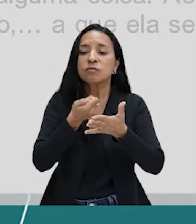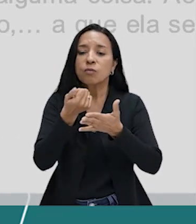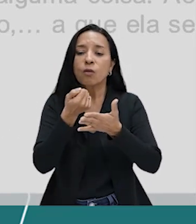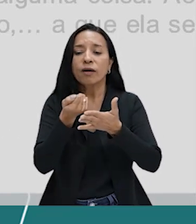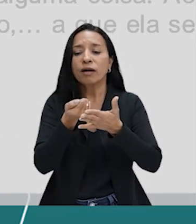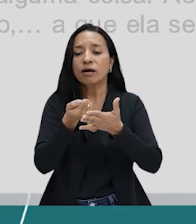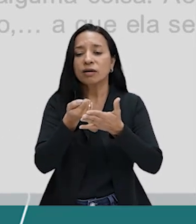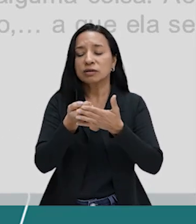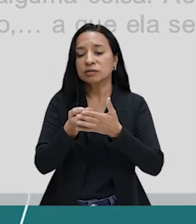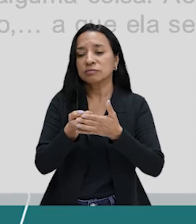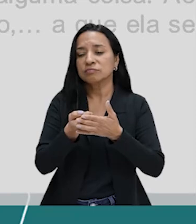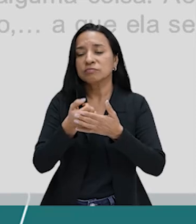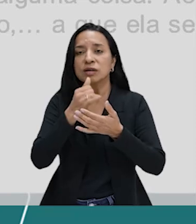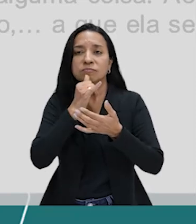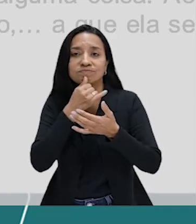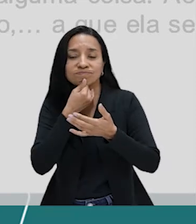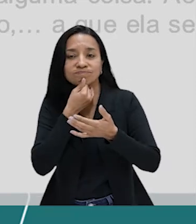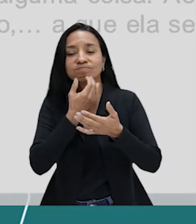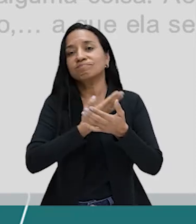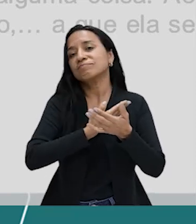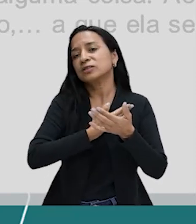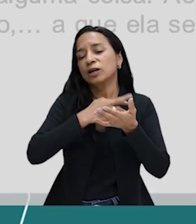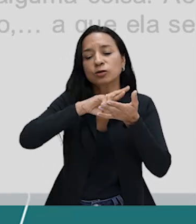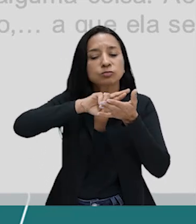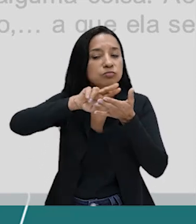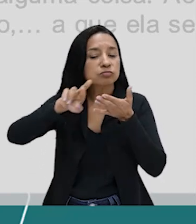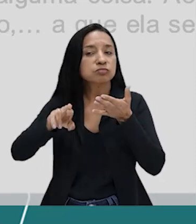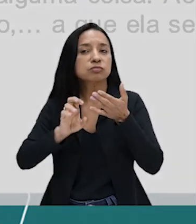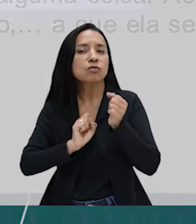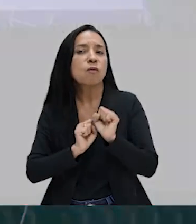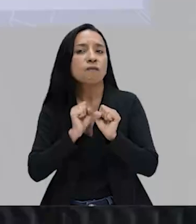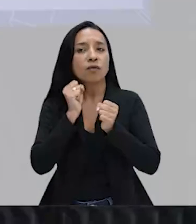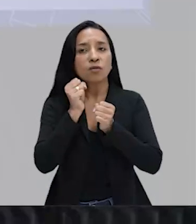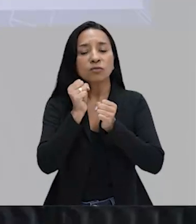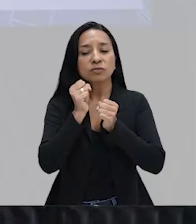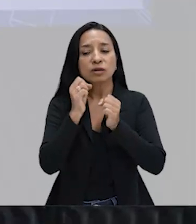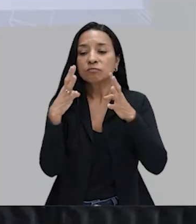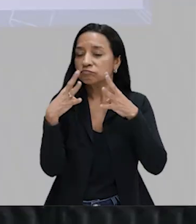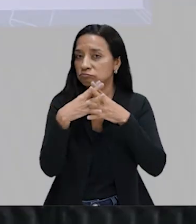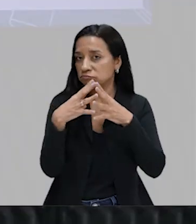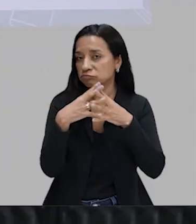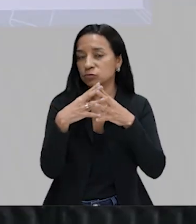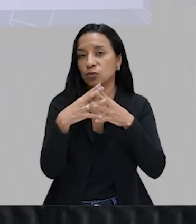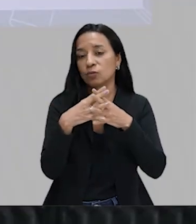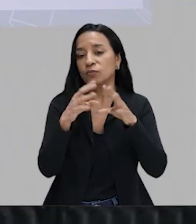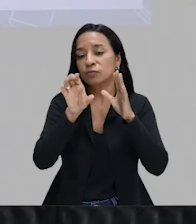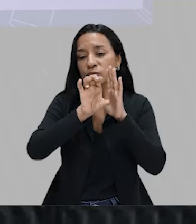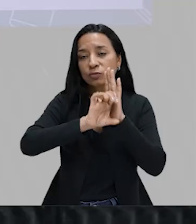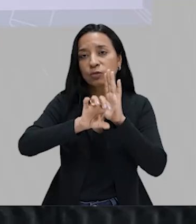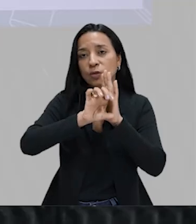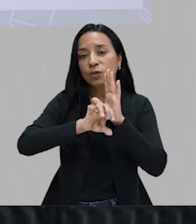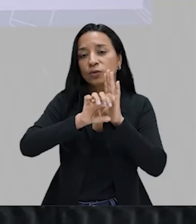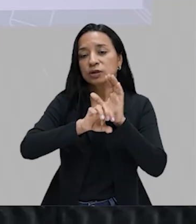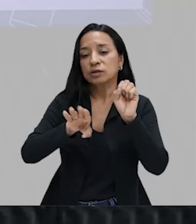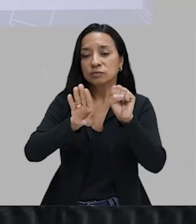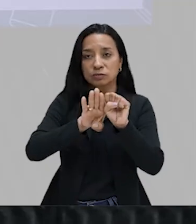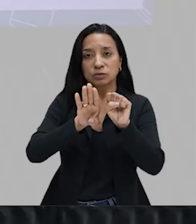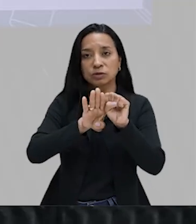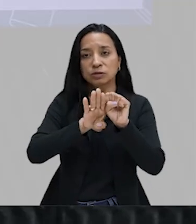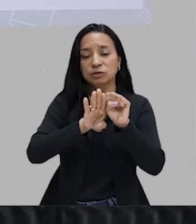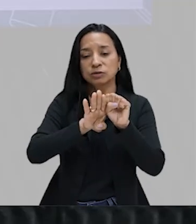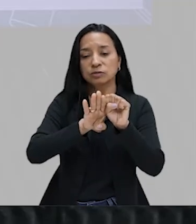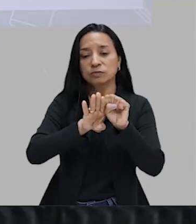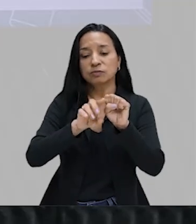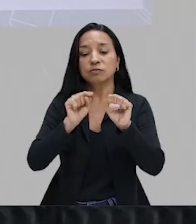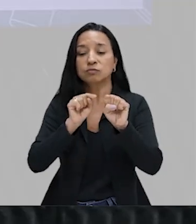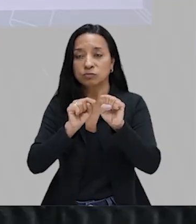cabeça, tristeza, amizade, força. Então, não confundam o conceito de substantivo com o